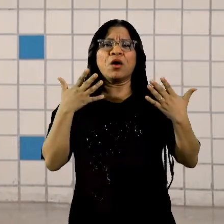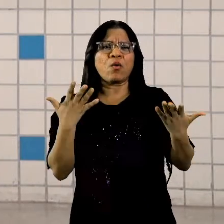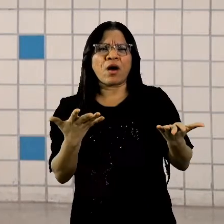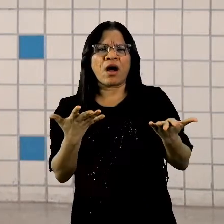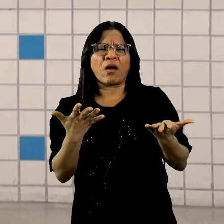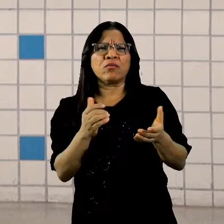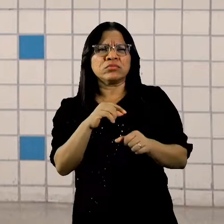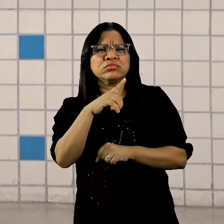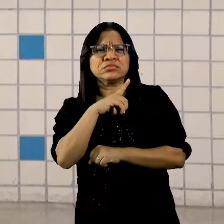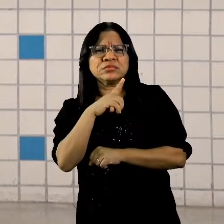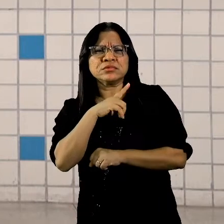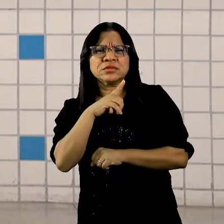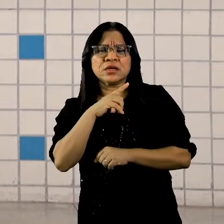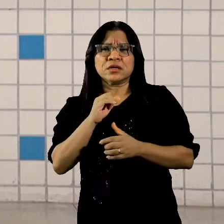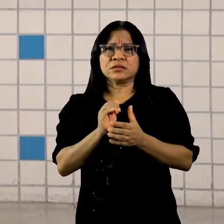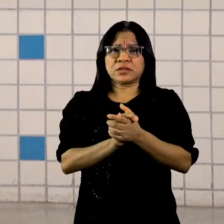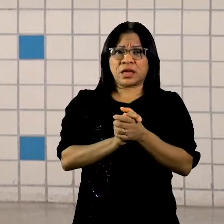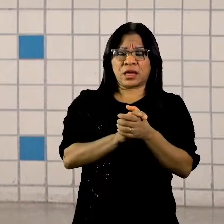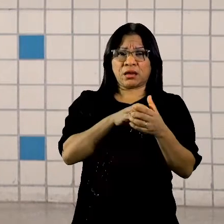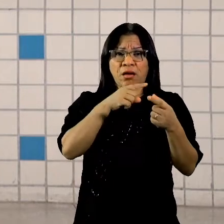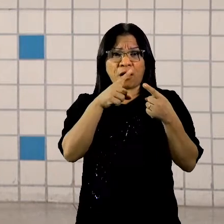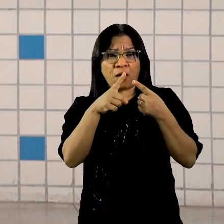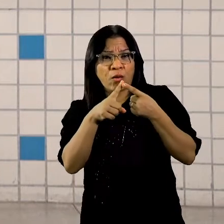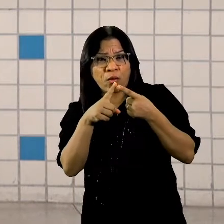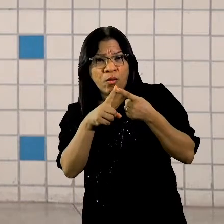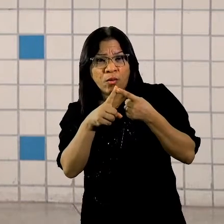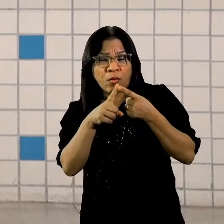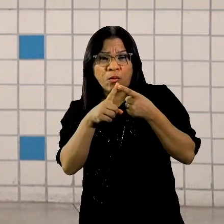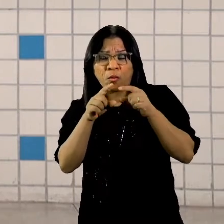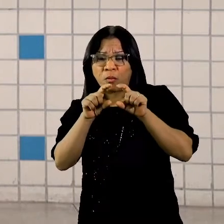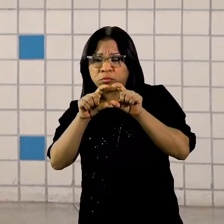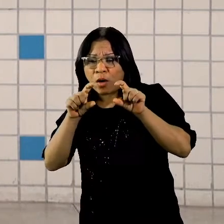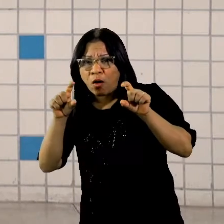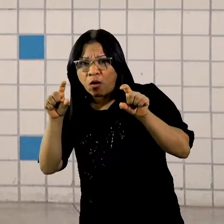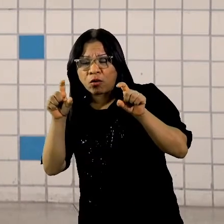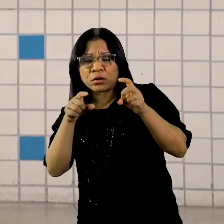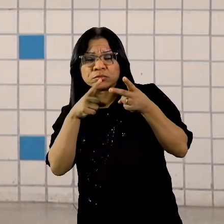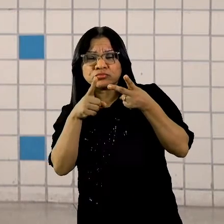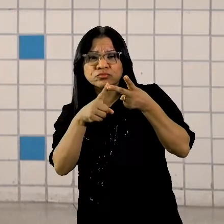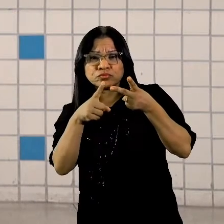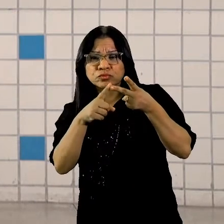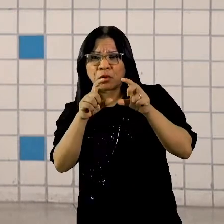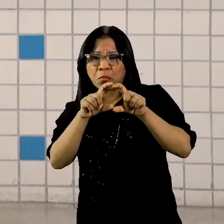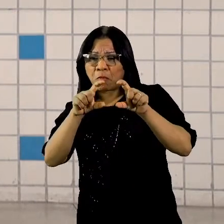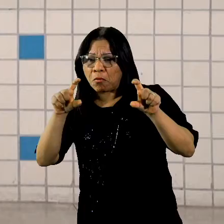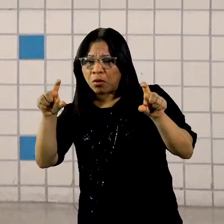orações, 3 orações ou 4 orações.